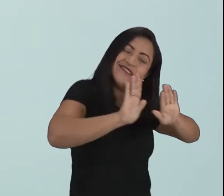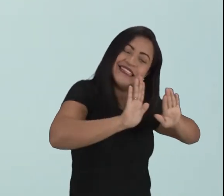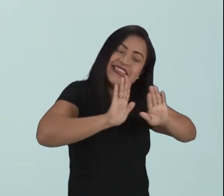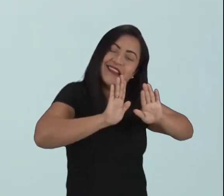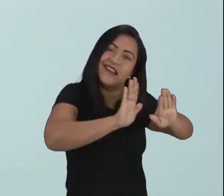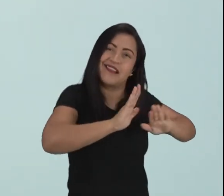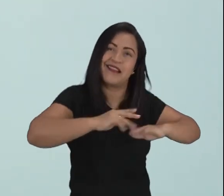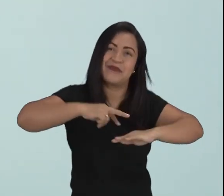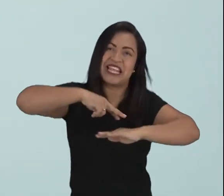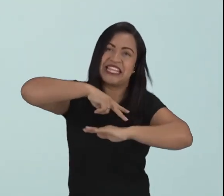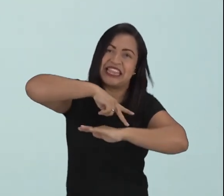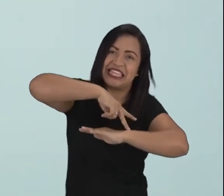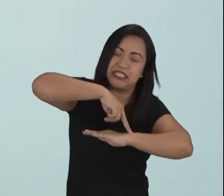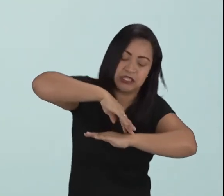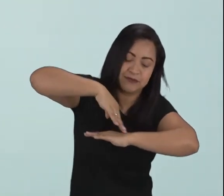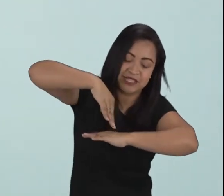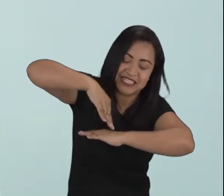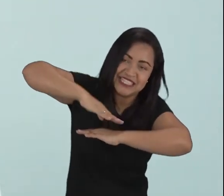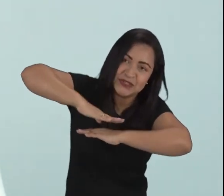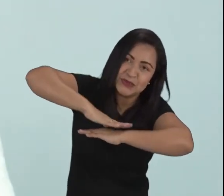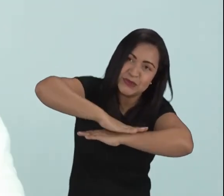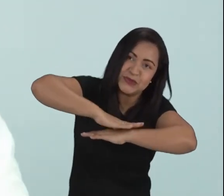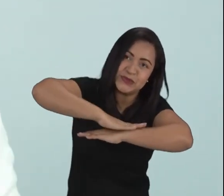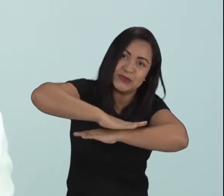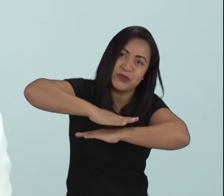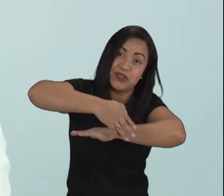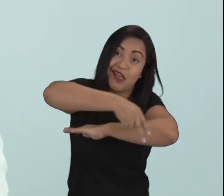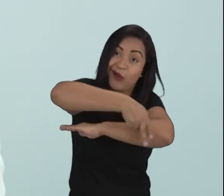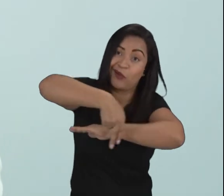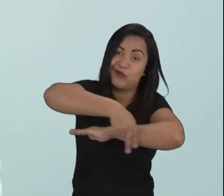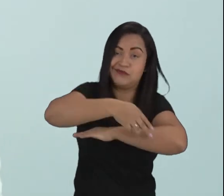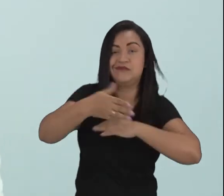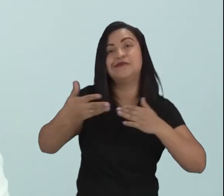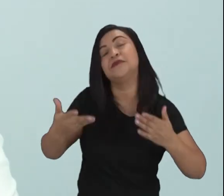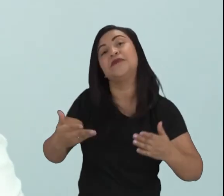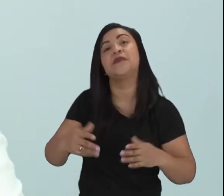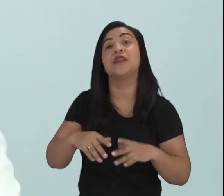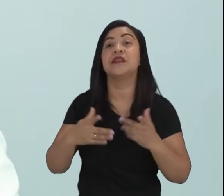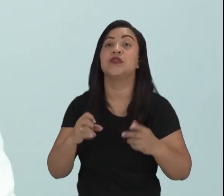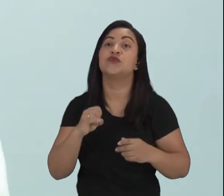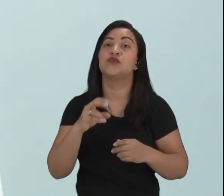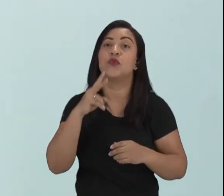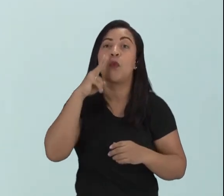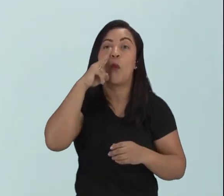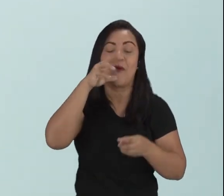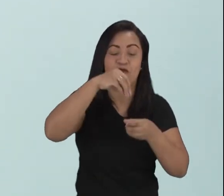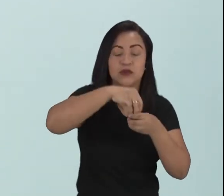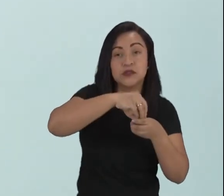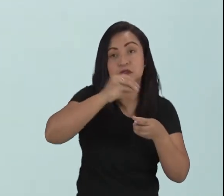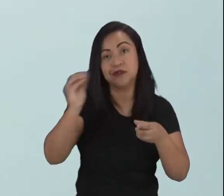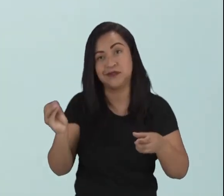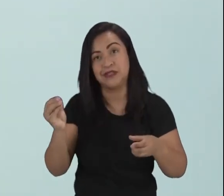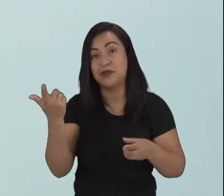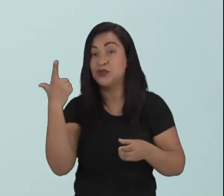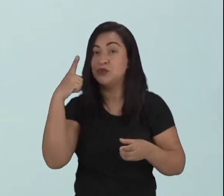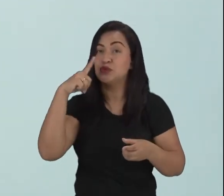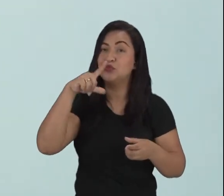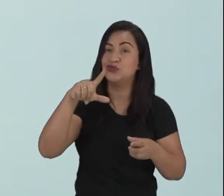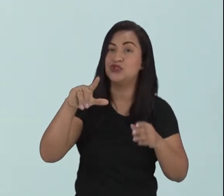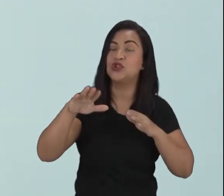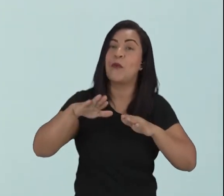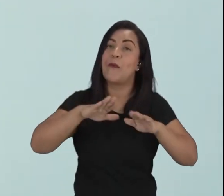guarda-roupa deslizar no asfalto. Então, nesse caso, quando eu aplico uma força externa, mas não consigo movimentar o